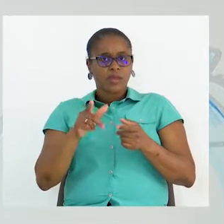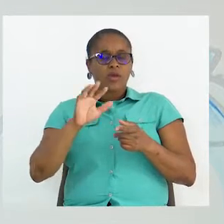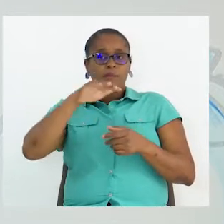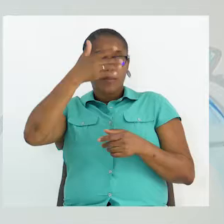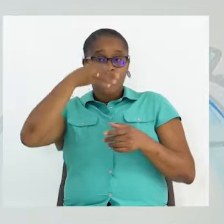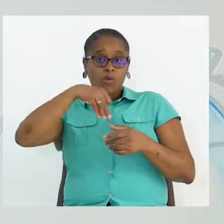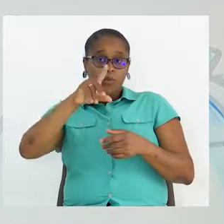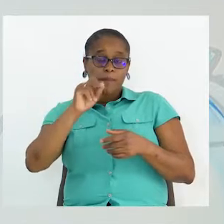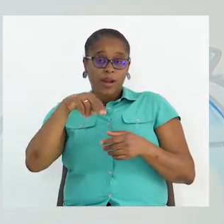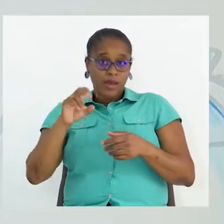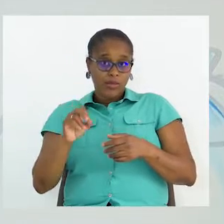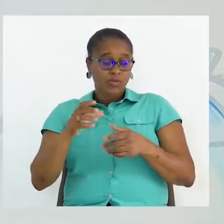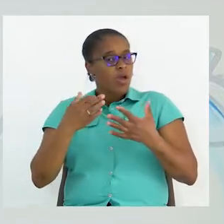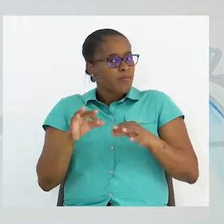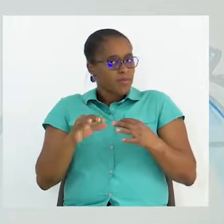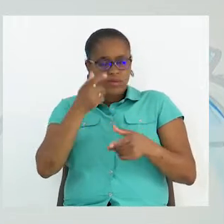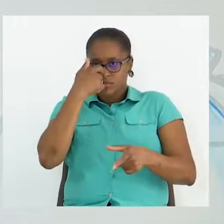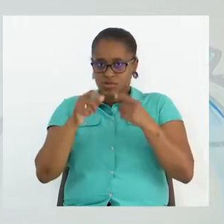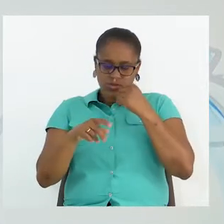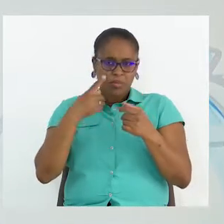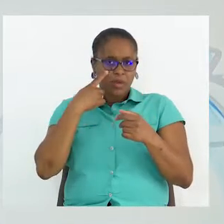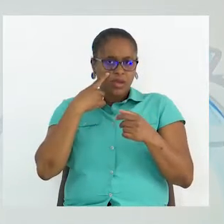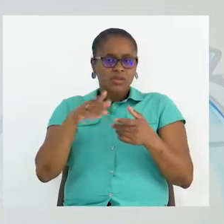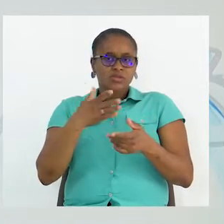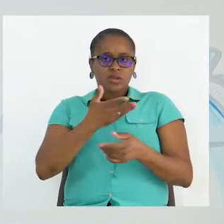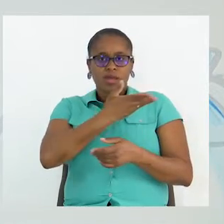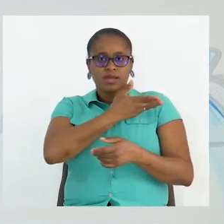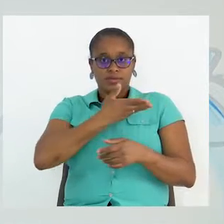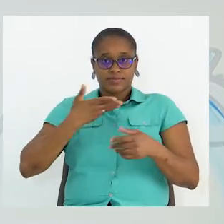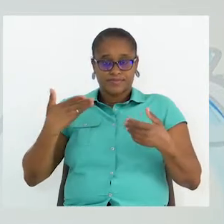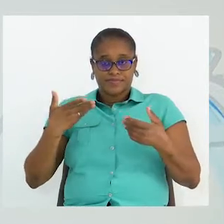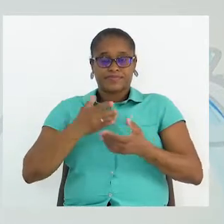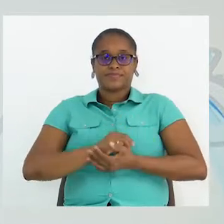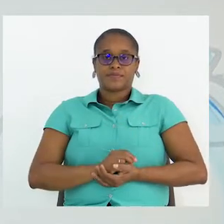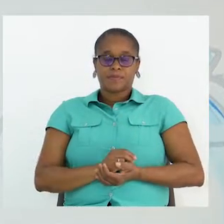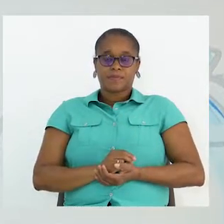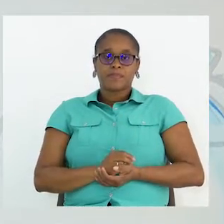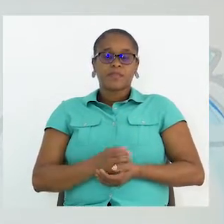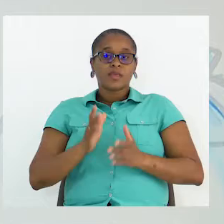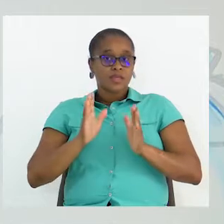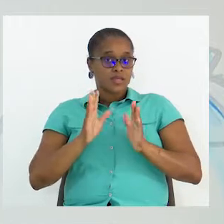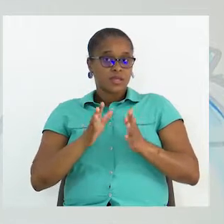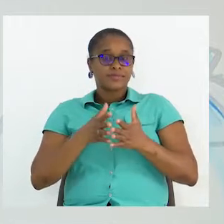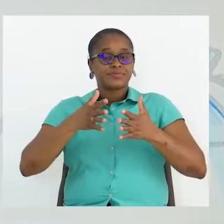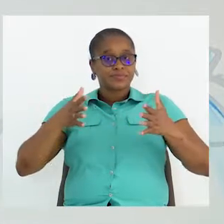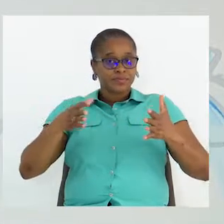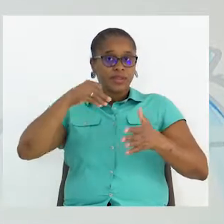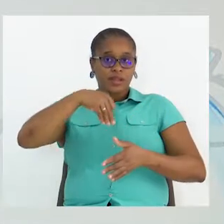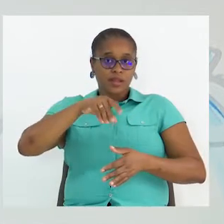normalmente a personagem aparece aqui, cortada pelos ombros. Já no grande